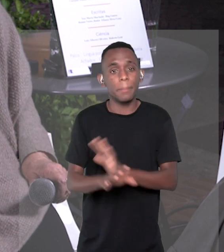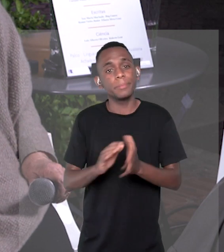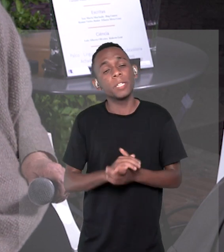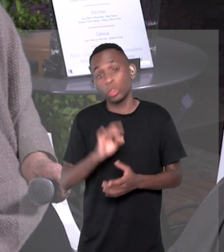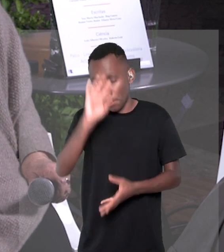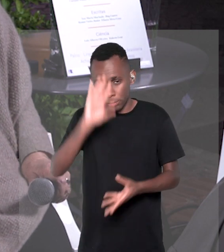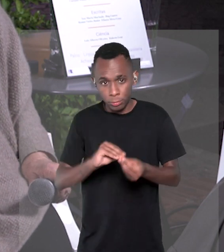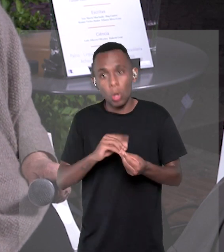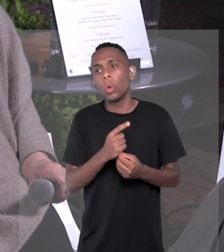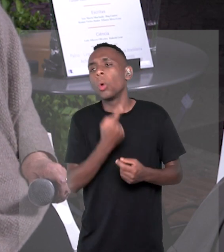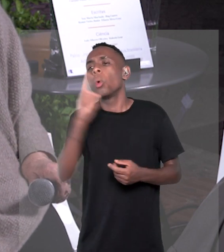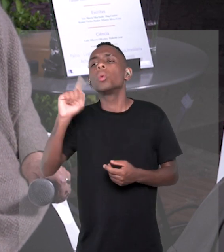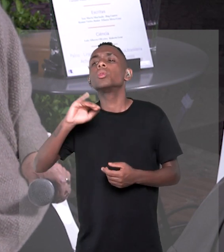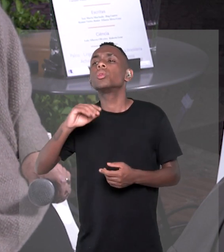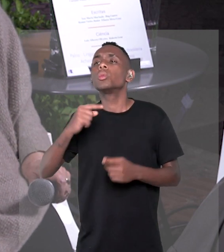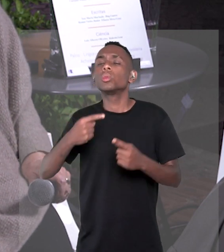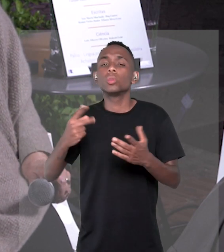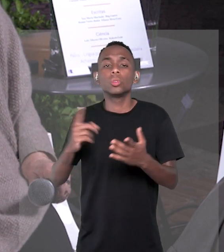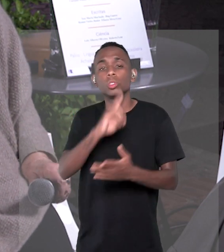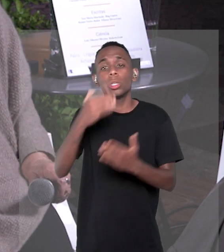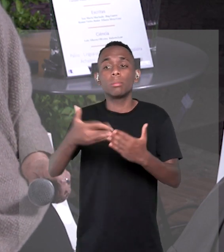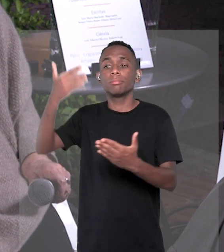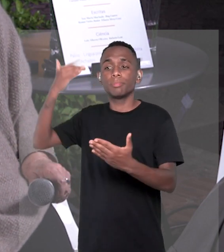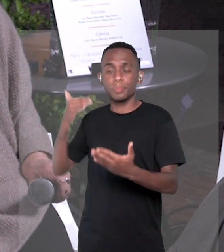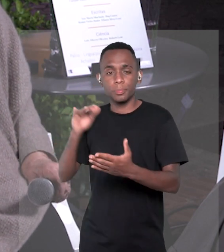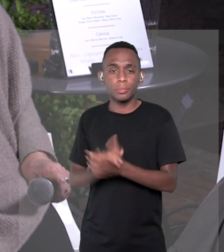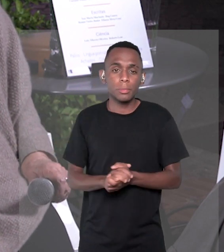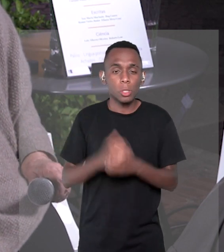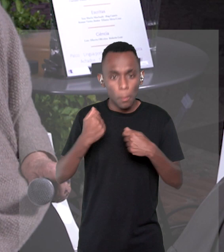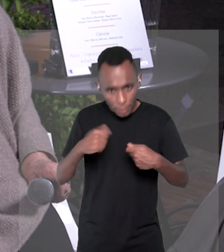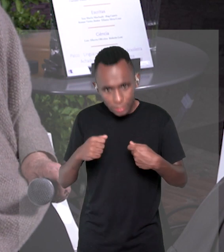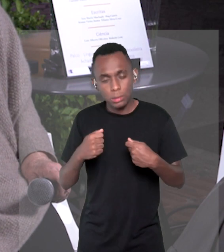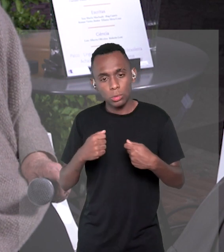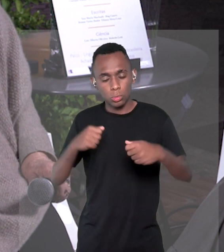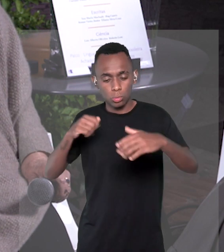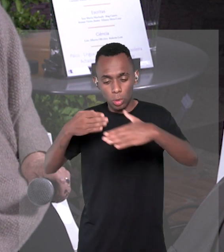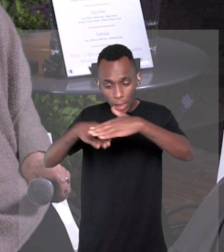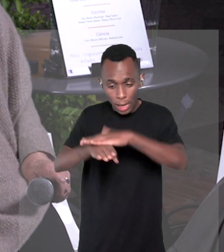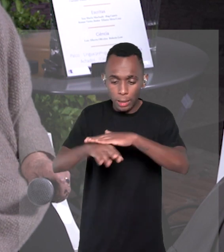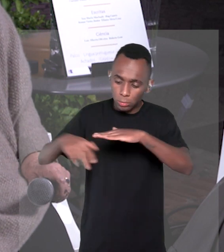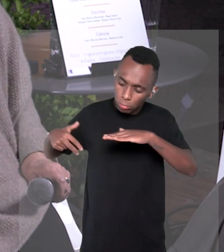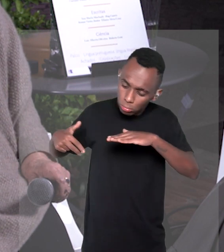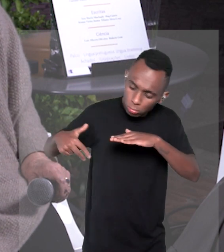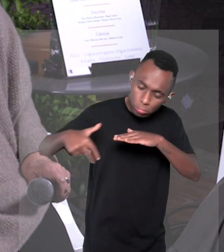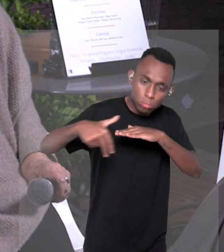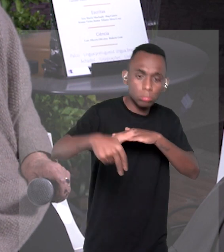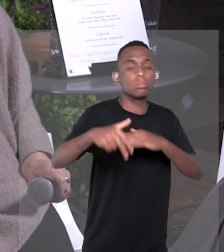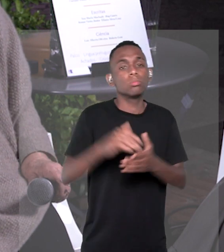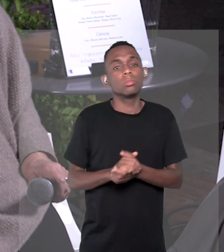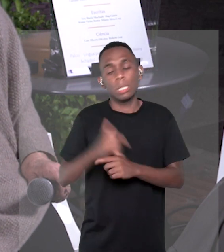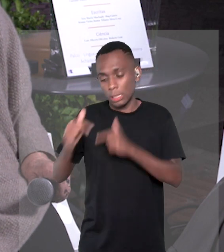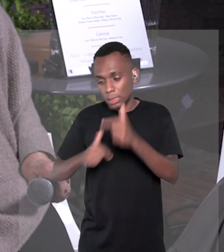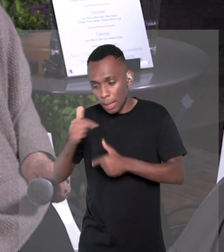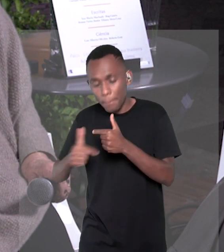temos na vida pessoal, na vida política, na vida social, mas passa, né? Não há bem que sempre dure, não há mal que não se acabe. E eu, só para